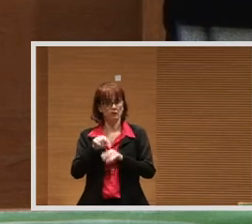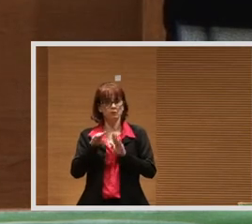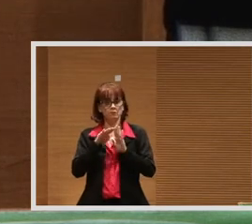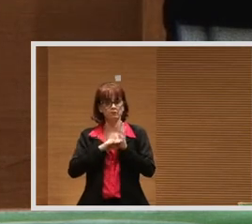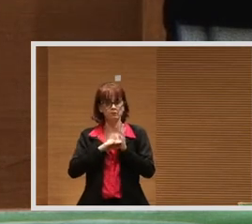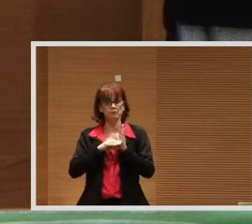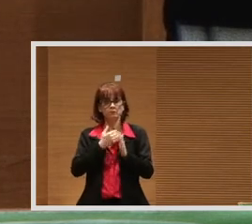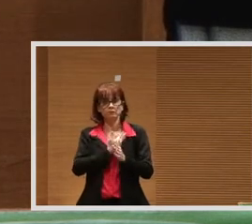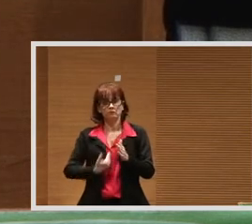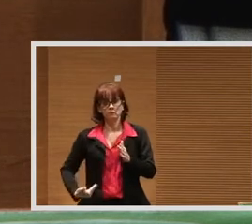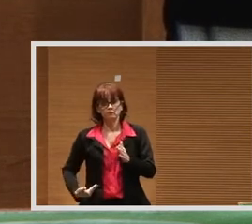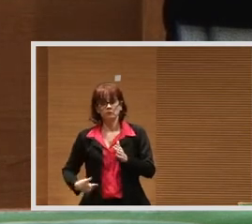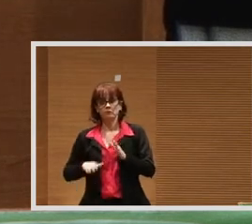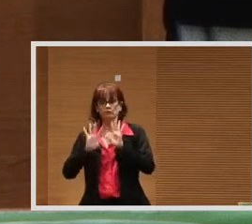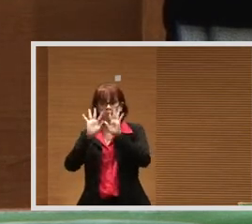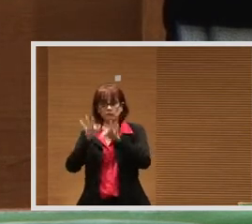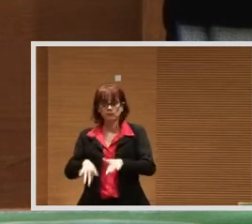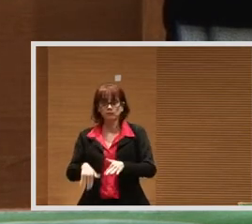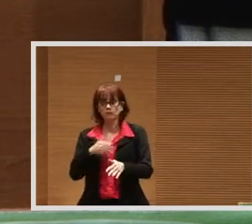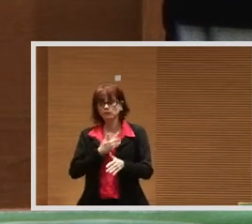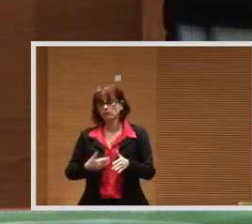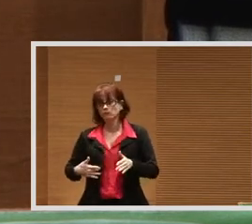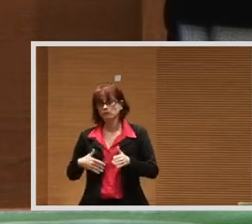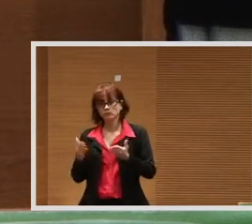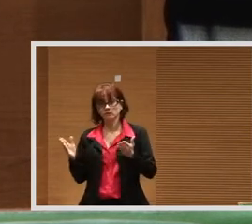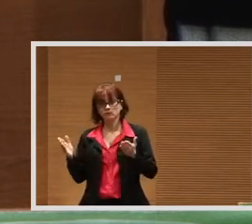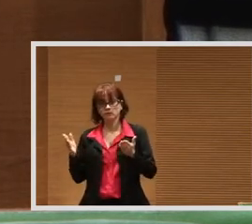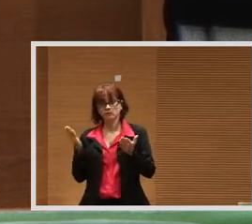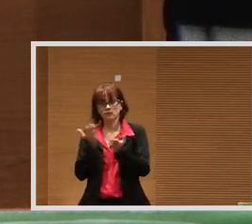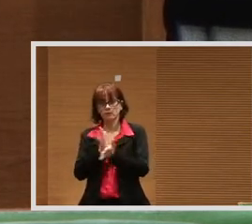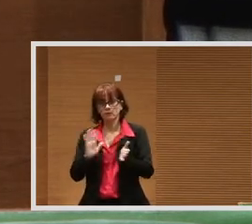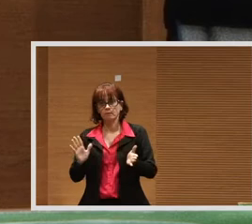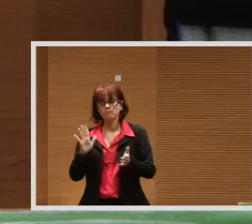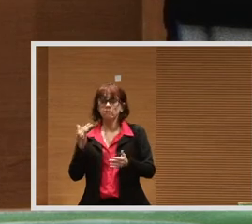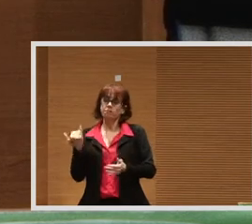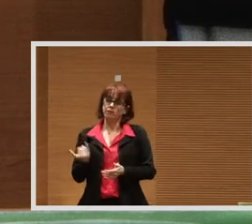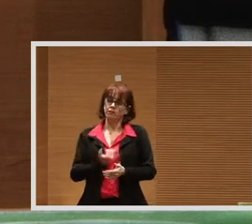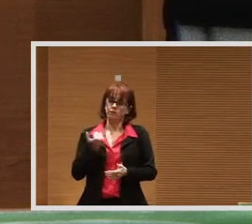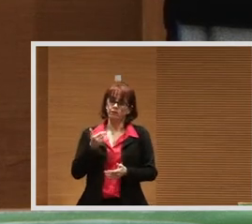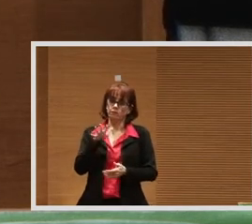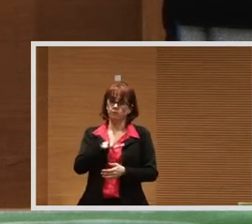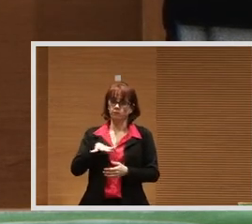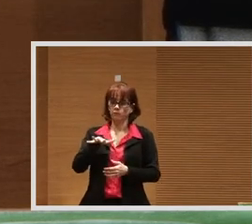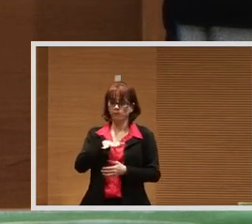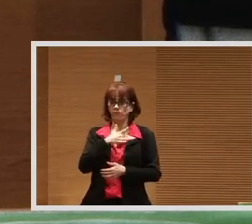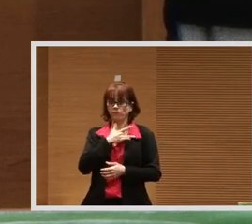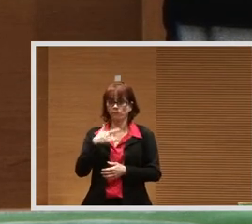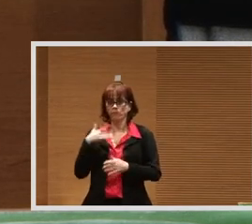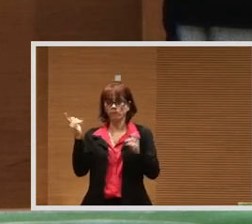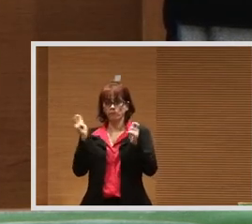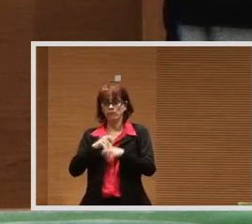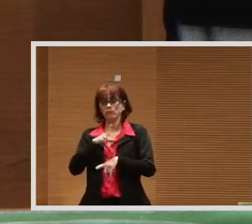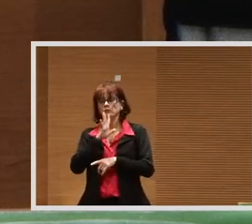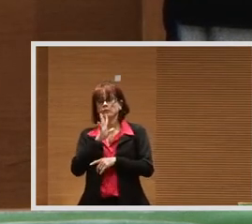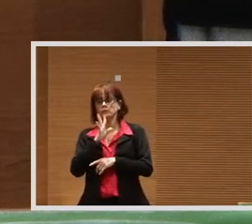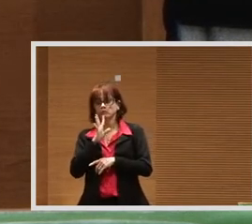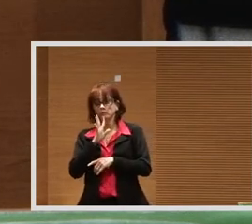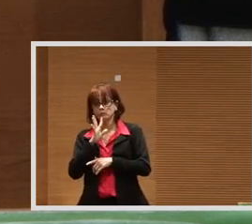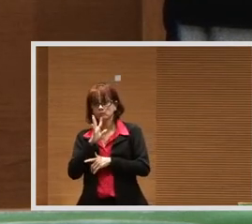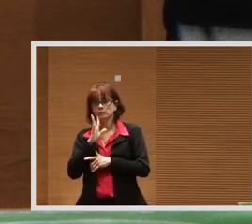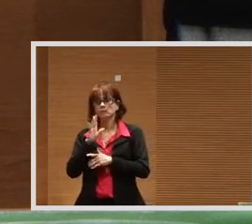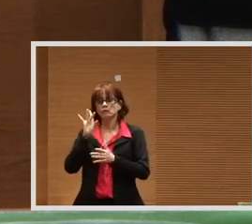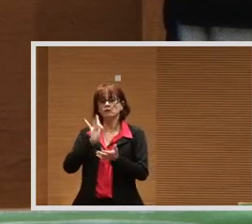Então, acaba, né? Então, é importante que a área de saúde possa conhecer um pouco dessa